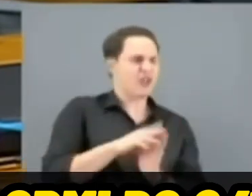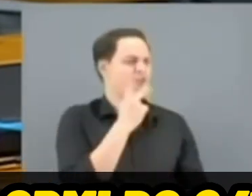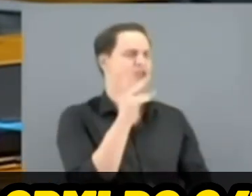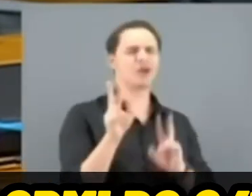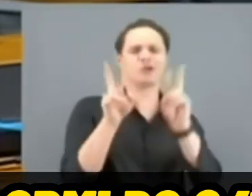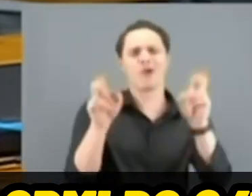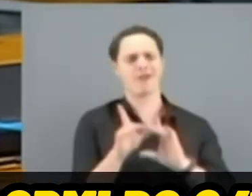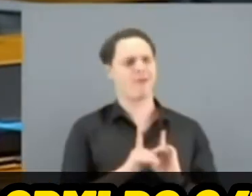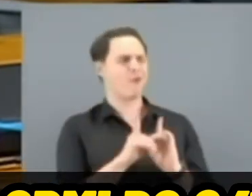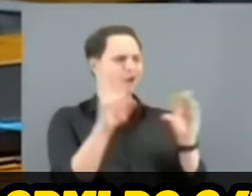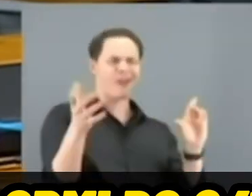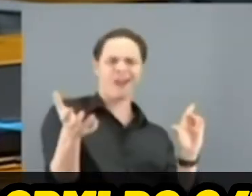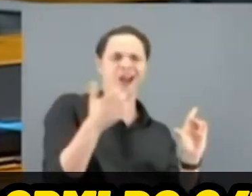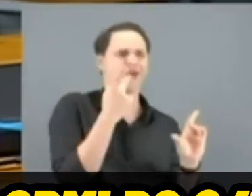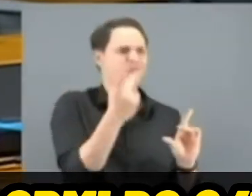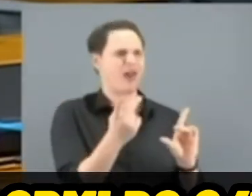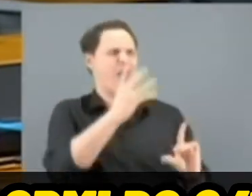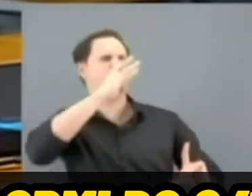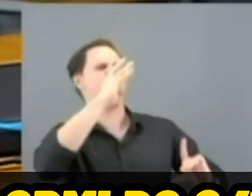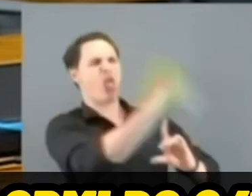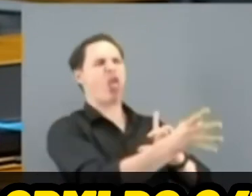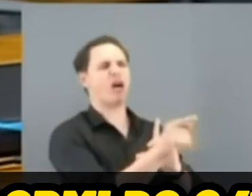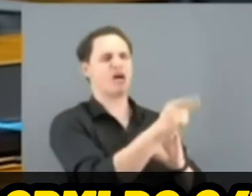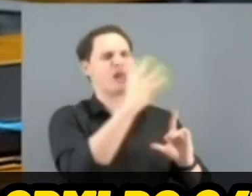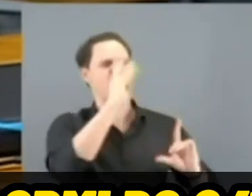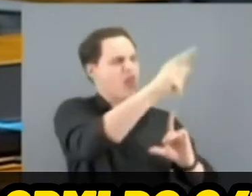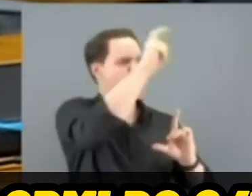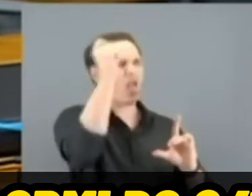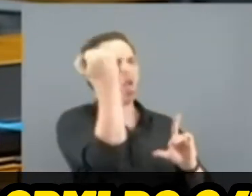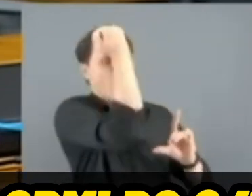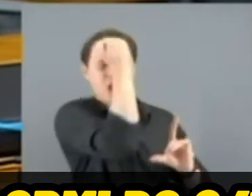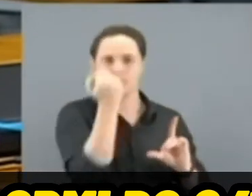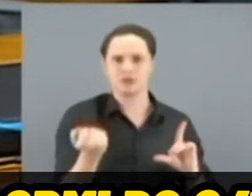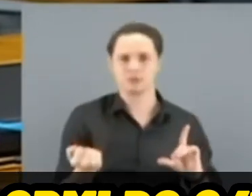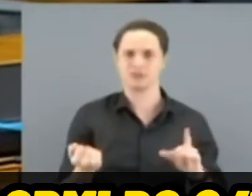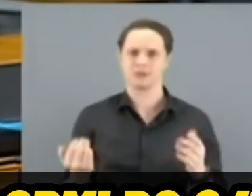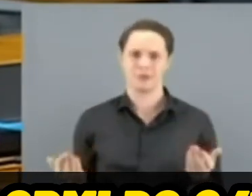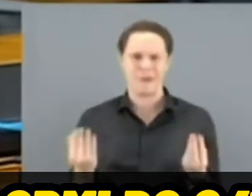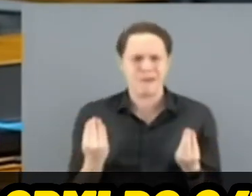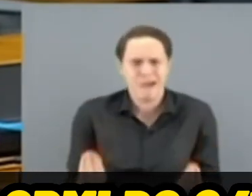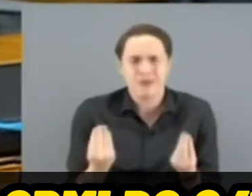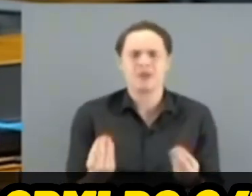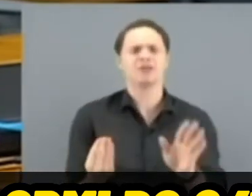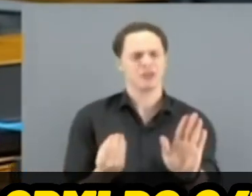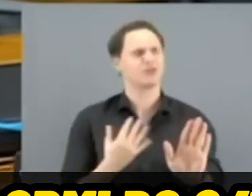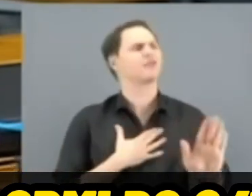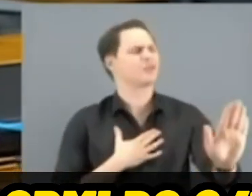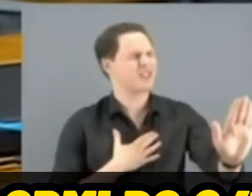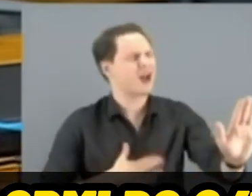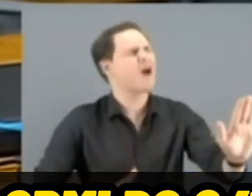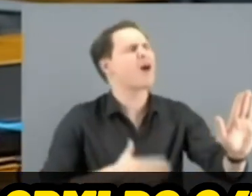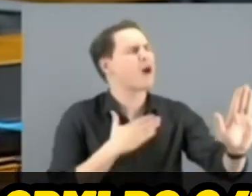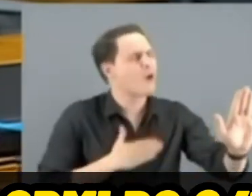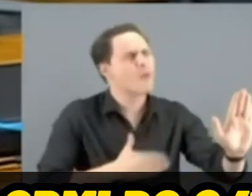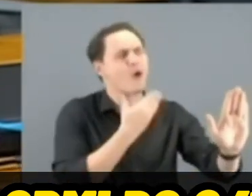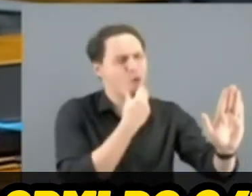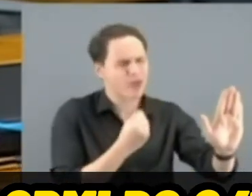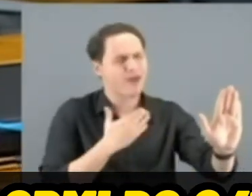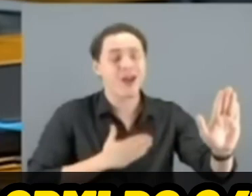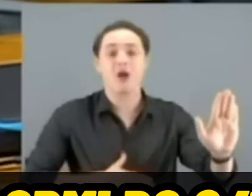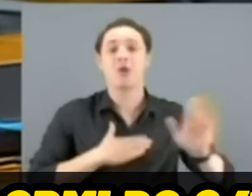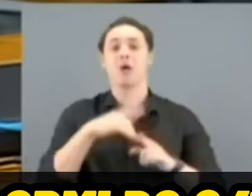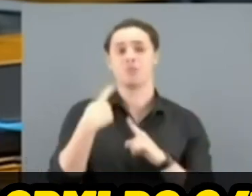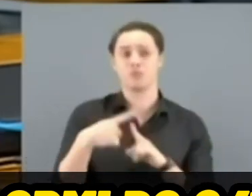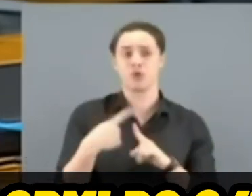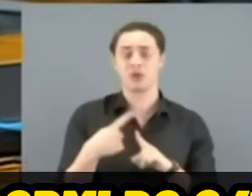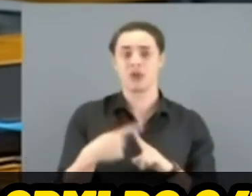democracia e quer falar e chega pro senhor e quer falar que o senhor é terrorista. Então, senhor Bedim, fique tranquilo. Porque muitos aqui, passa a última,